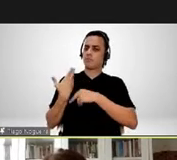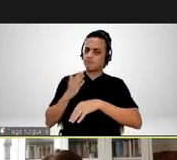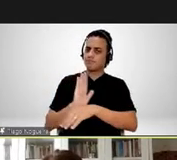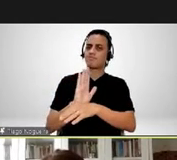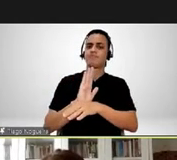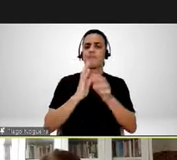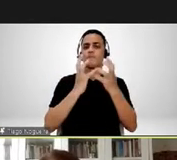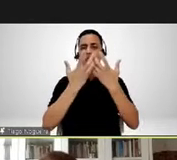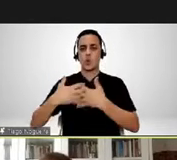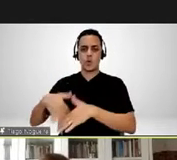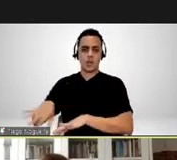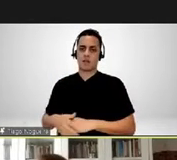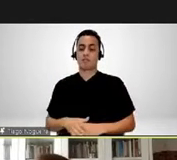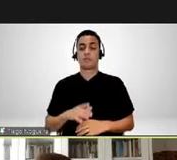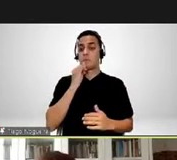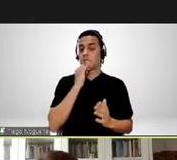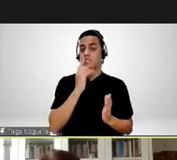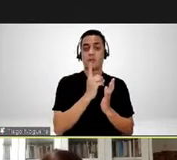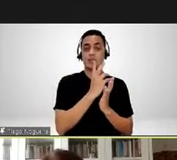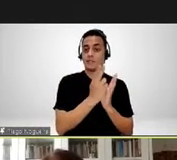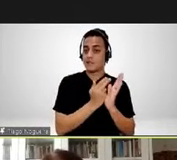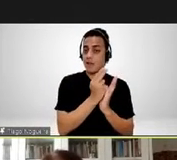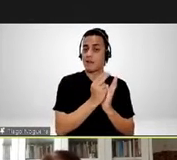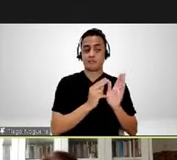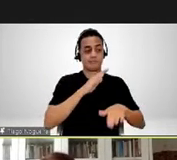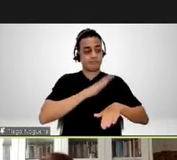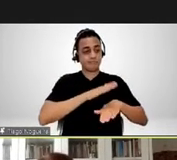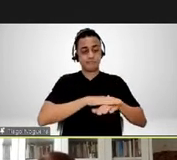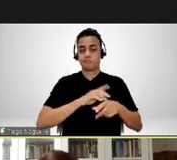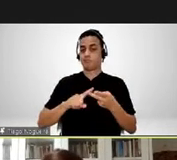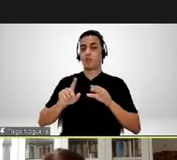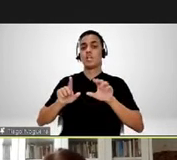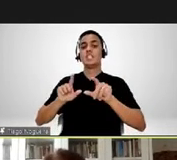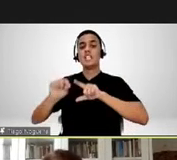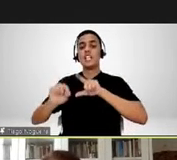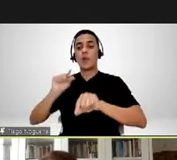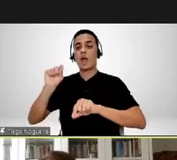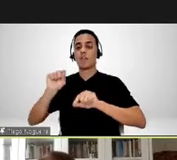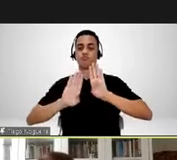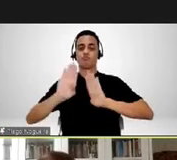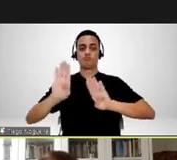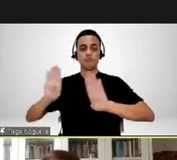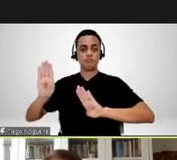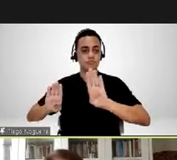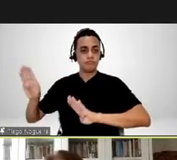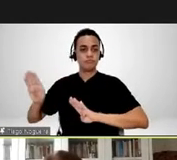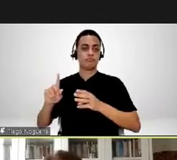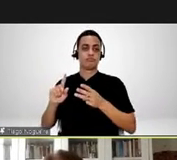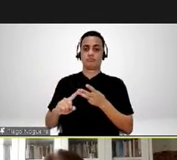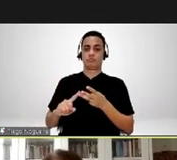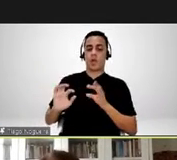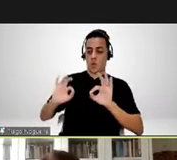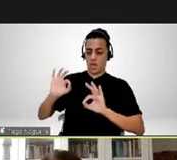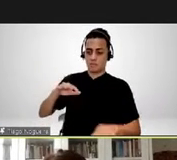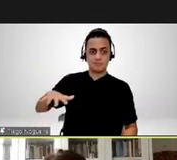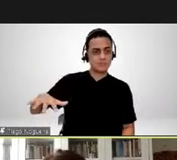Então, eles eram designers, eles organizavam curadoria, eles organizavam a distribuição espacial, faziam